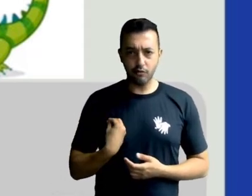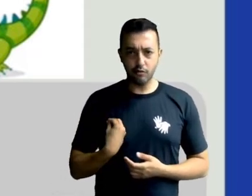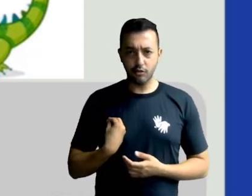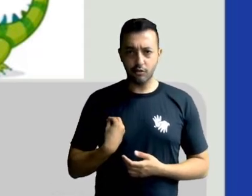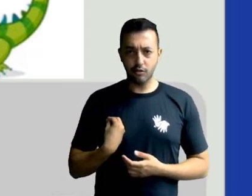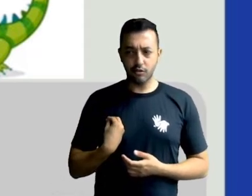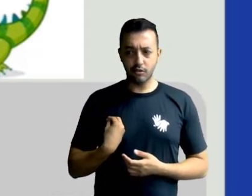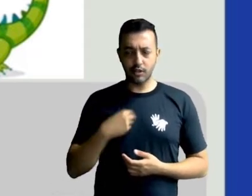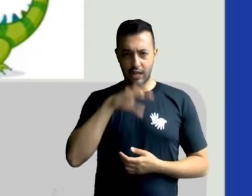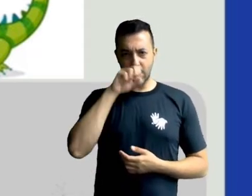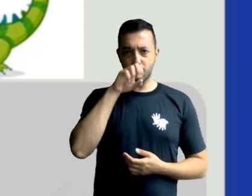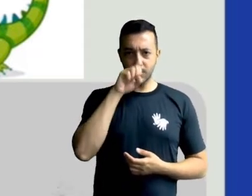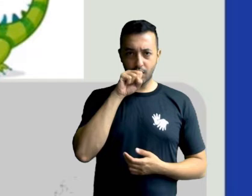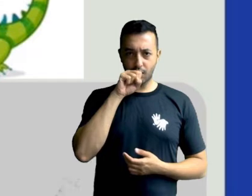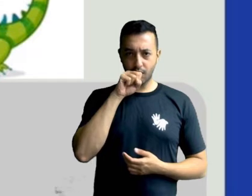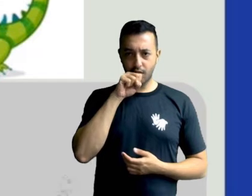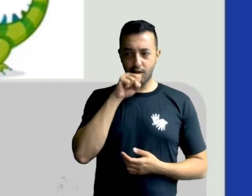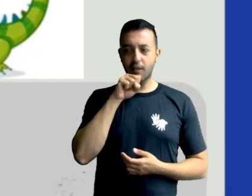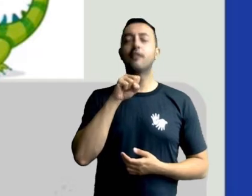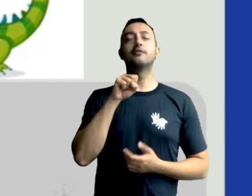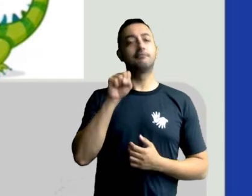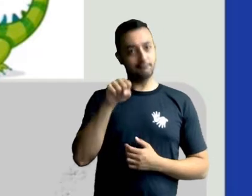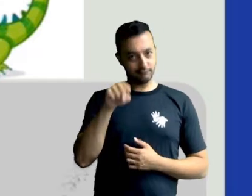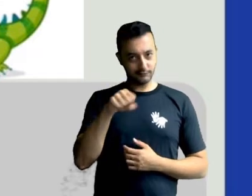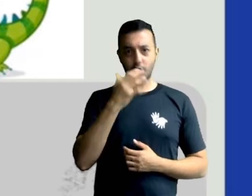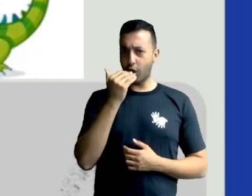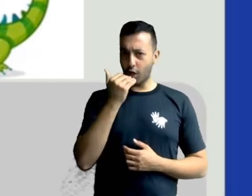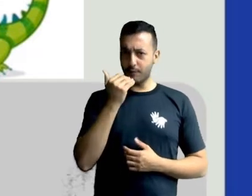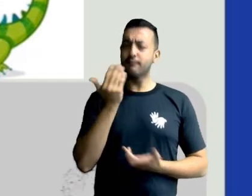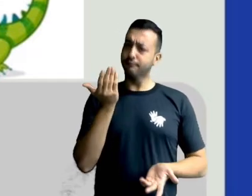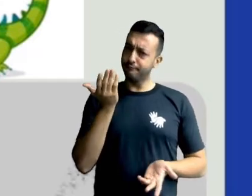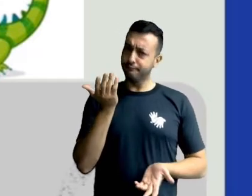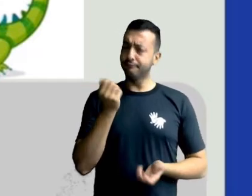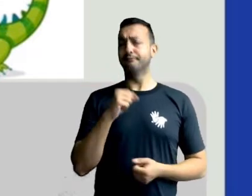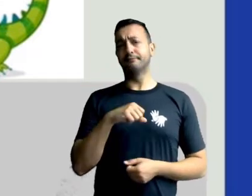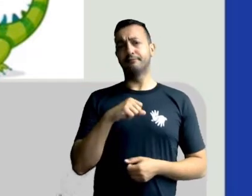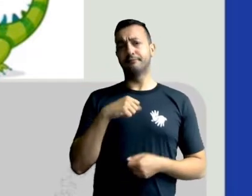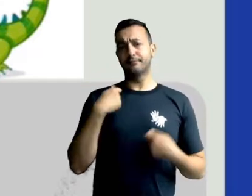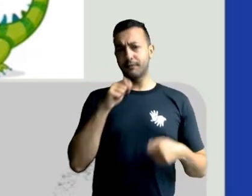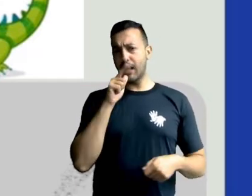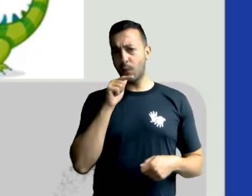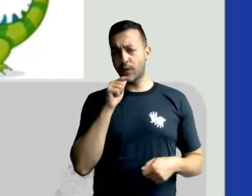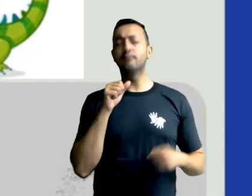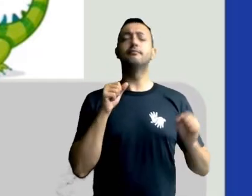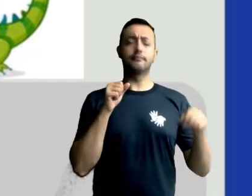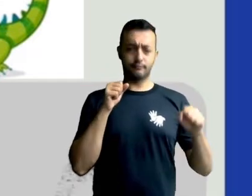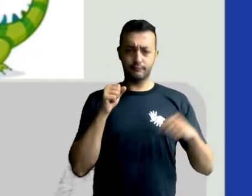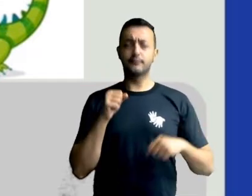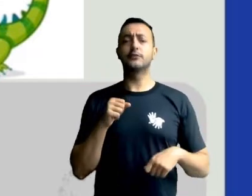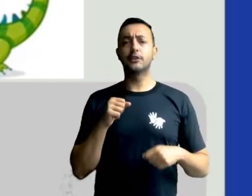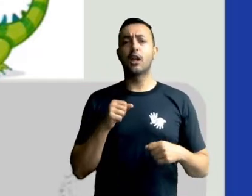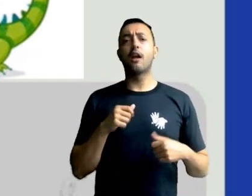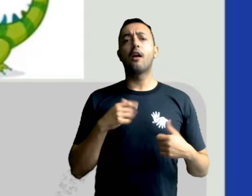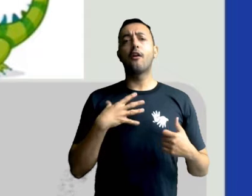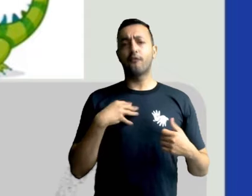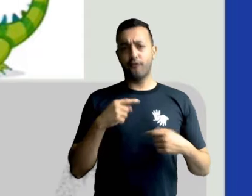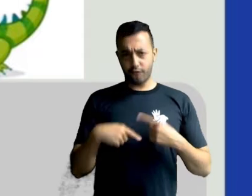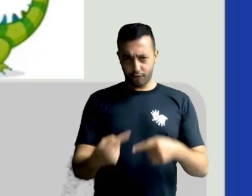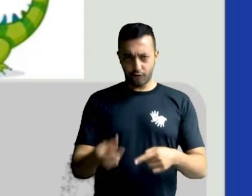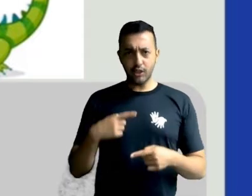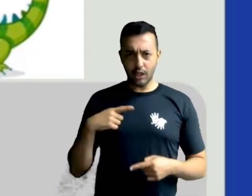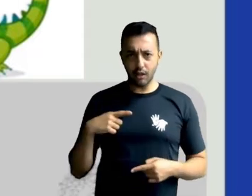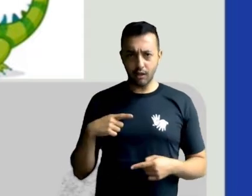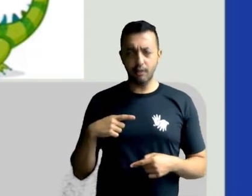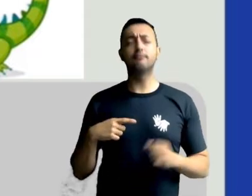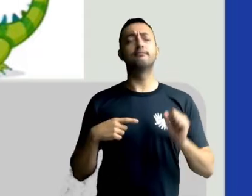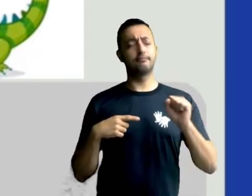vivo? Será que ele é um ser vivo? Ele respira? Respira. Ele come? Come. Precisa de água? Sim. Ele gera